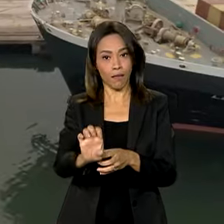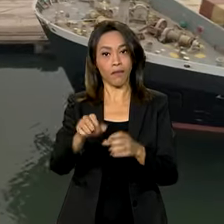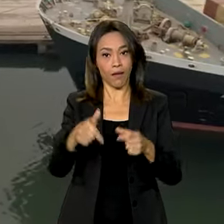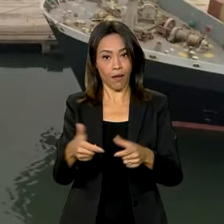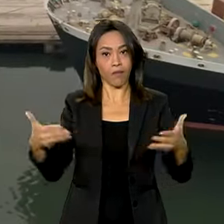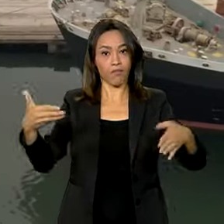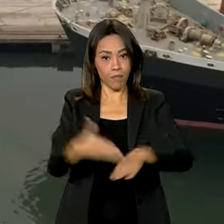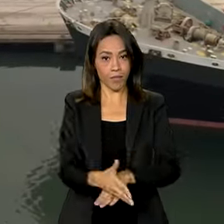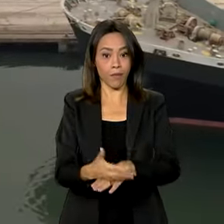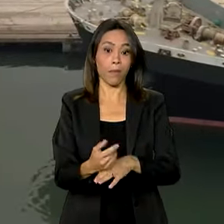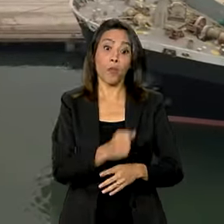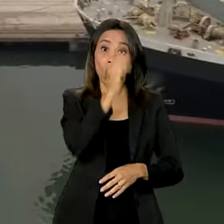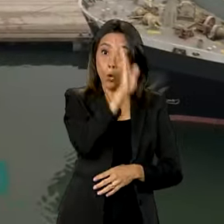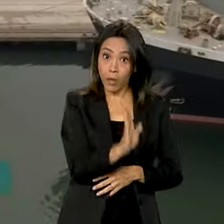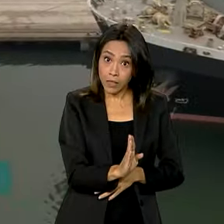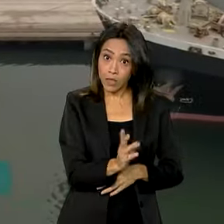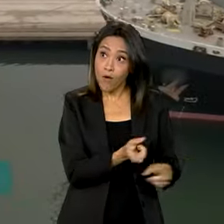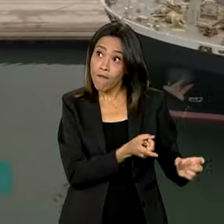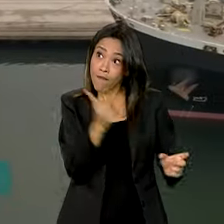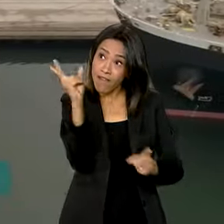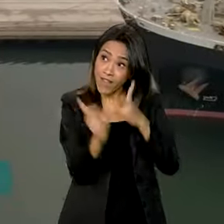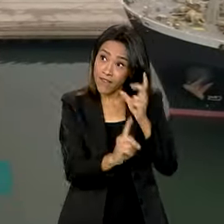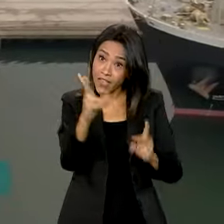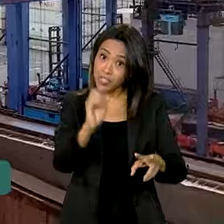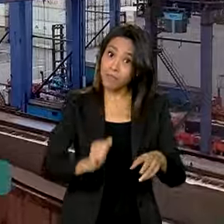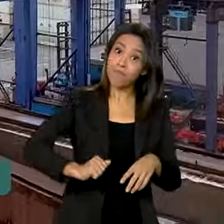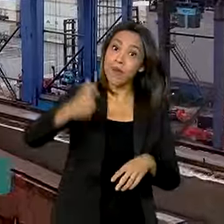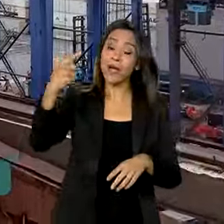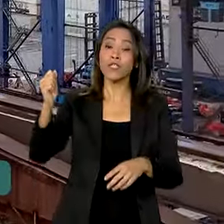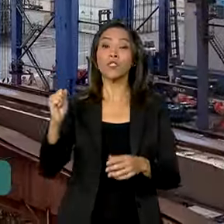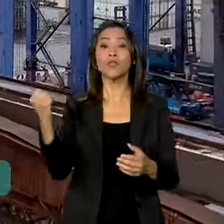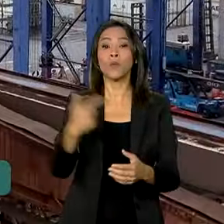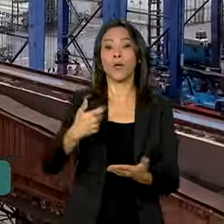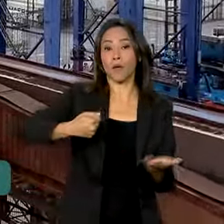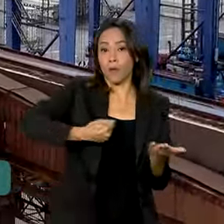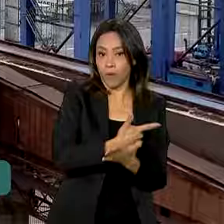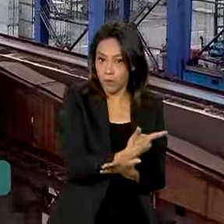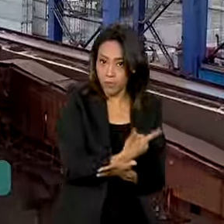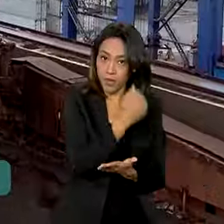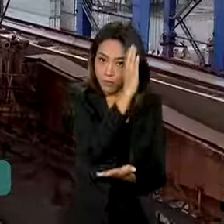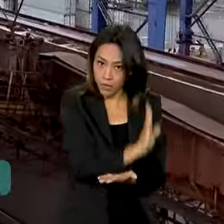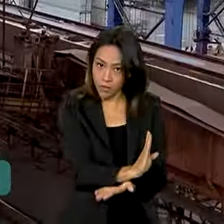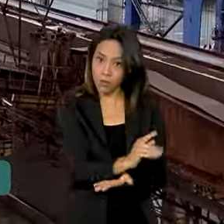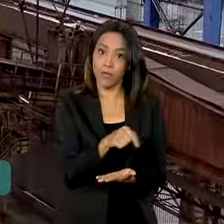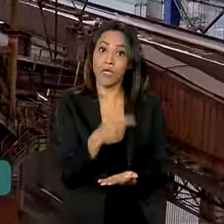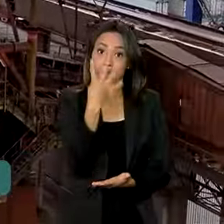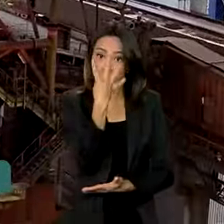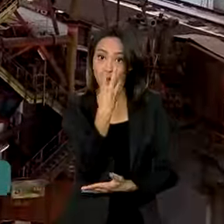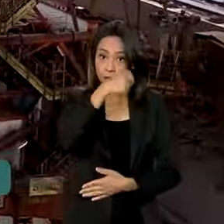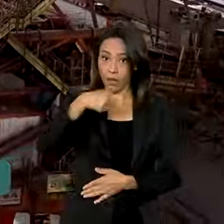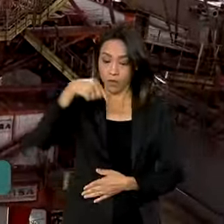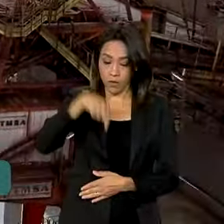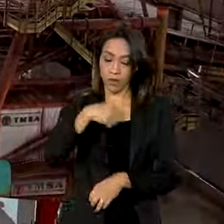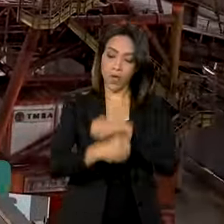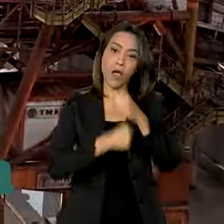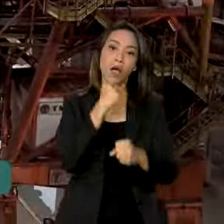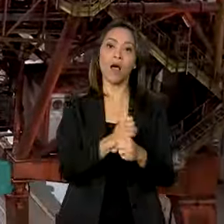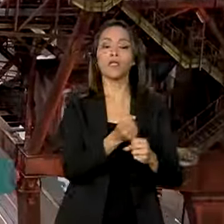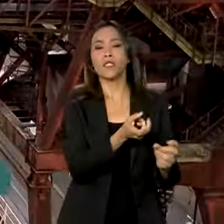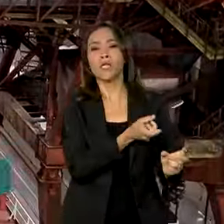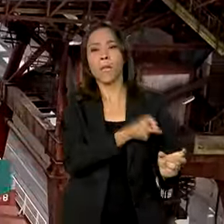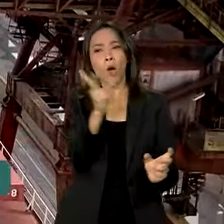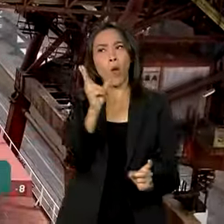mais exporta do que importa do país europeu. Nos primeiros 4 meses desse ano, as